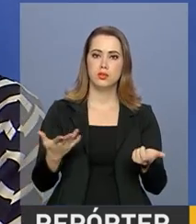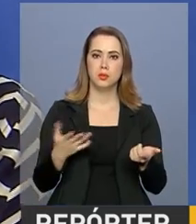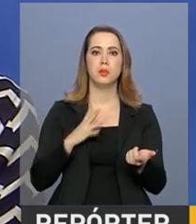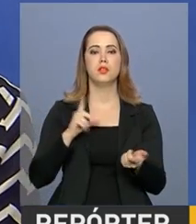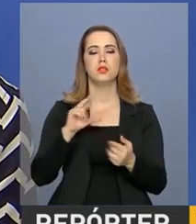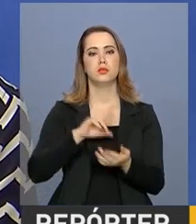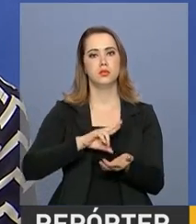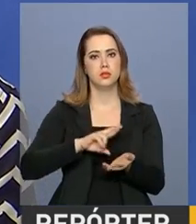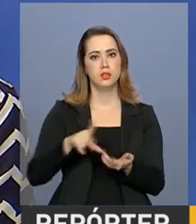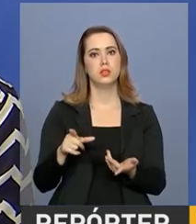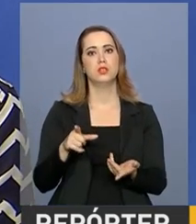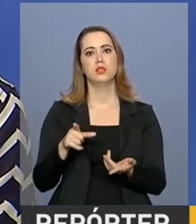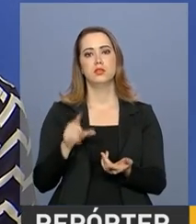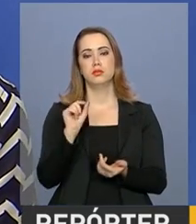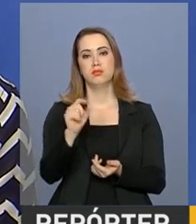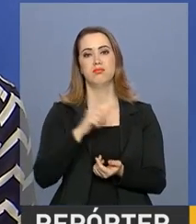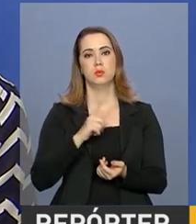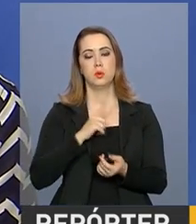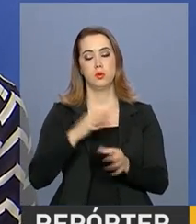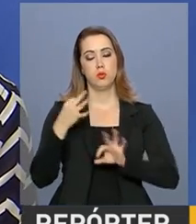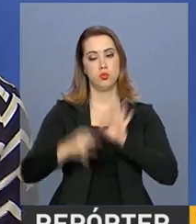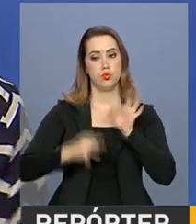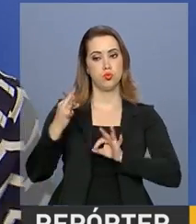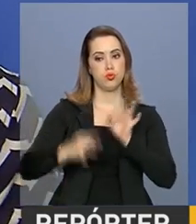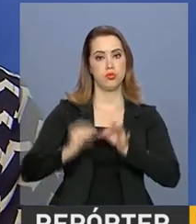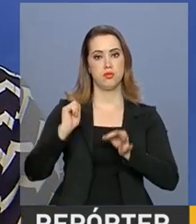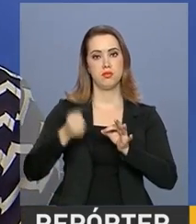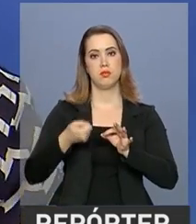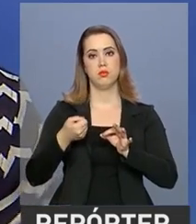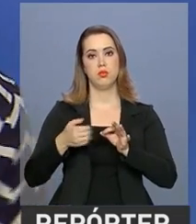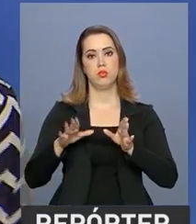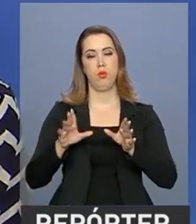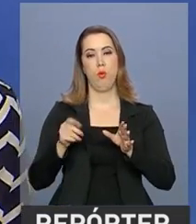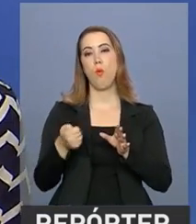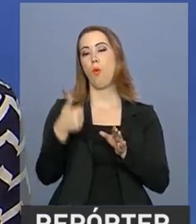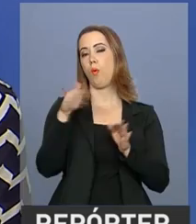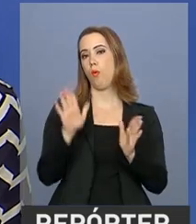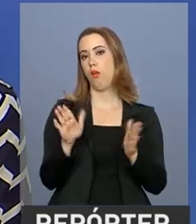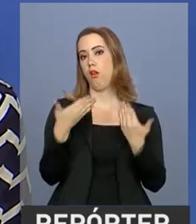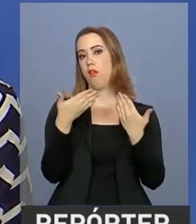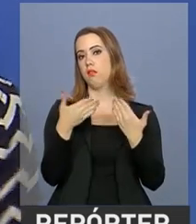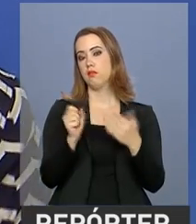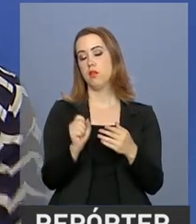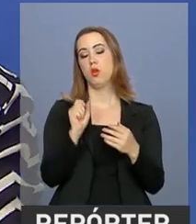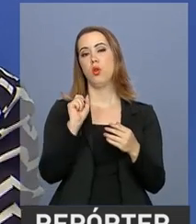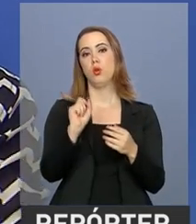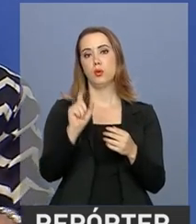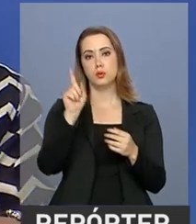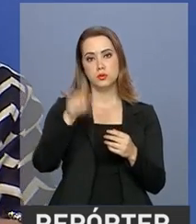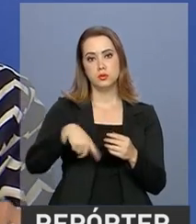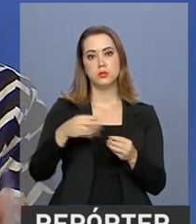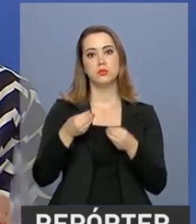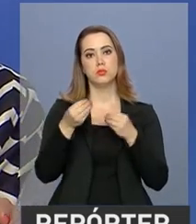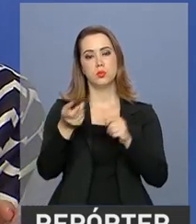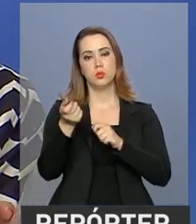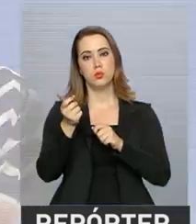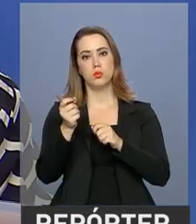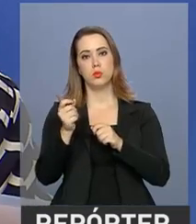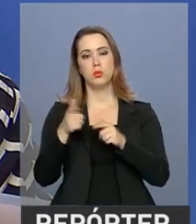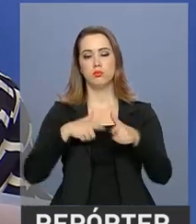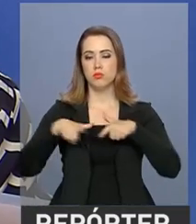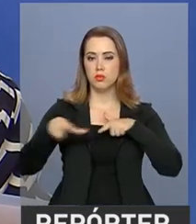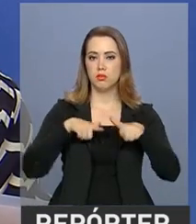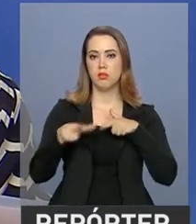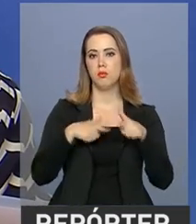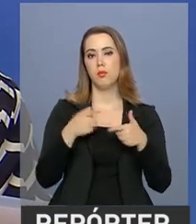T entrado em recuperação judicial né o que prejudica ial m a atividade das empresas